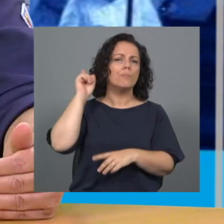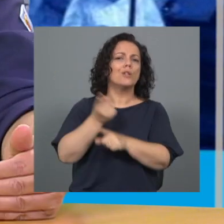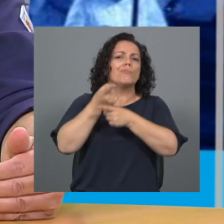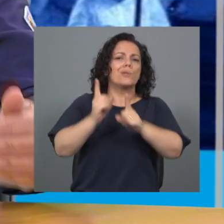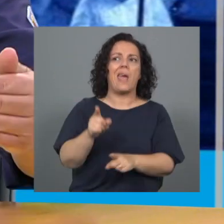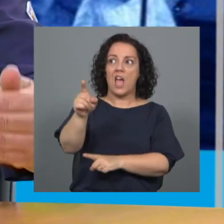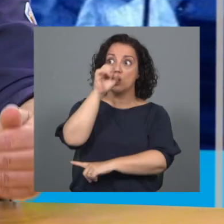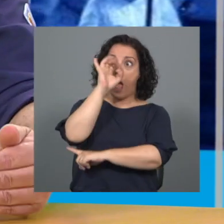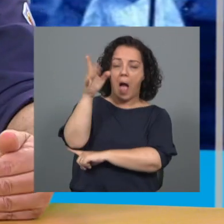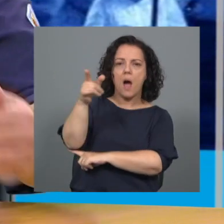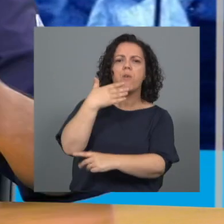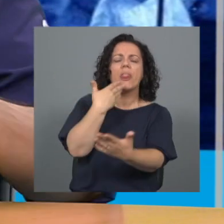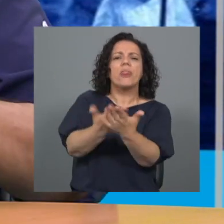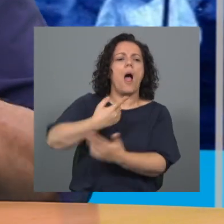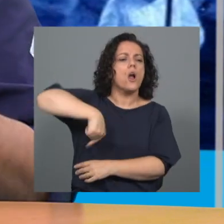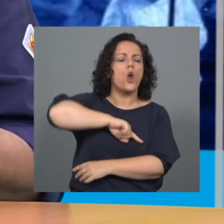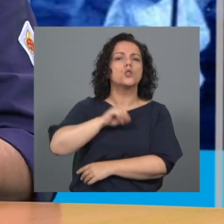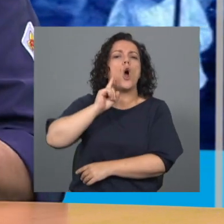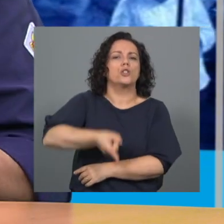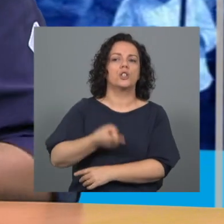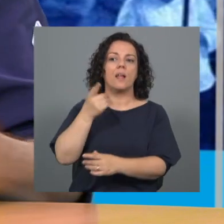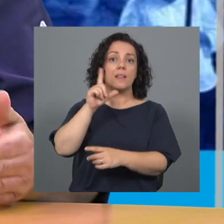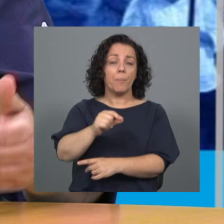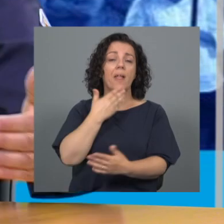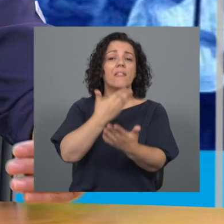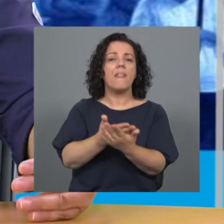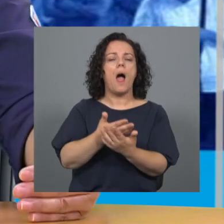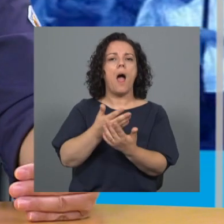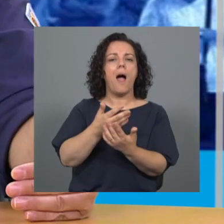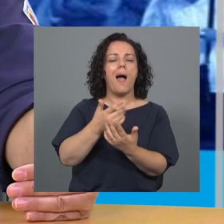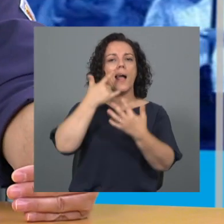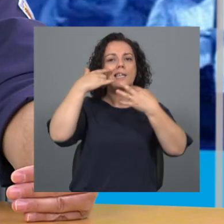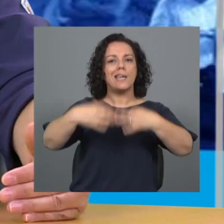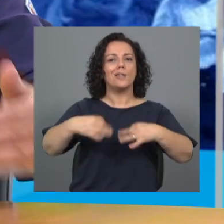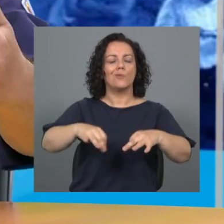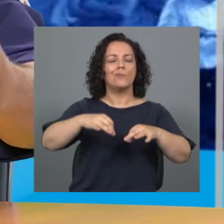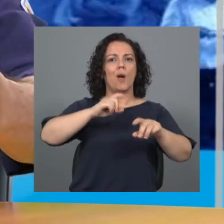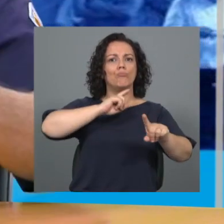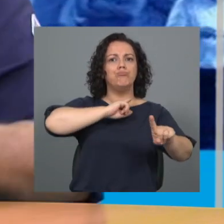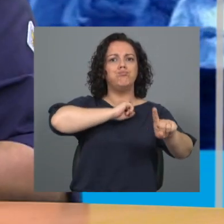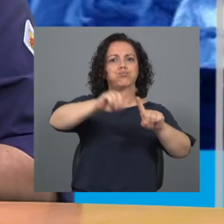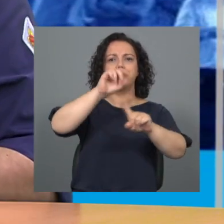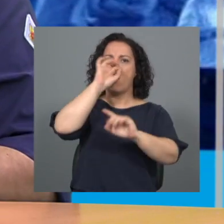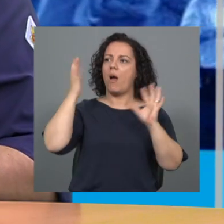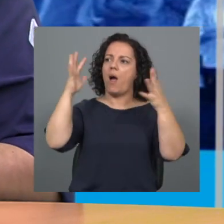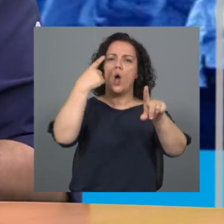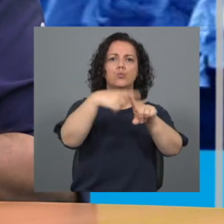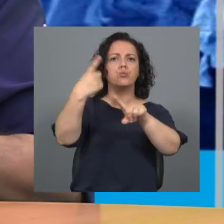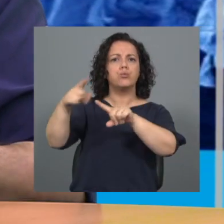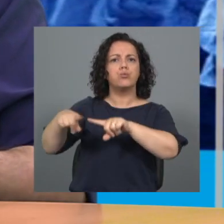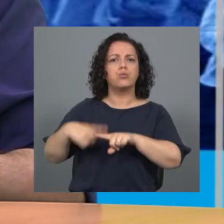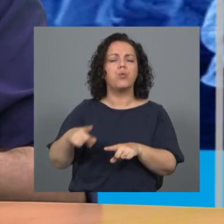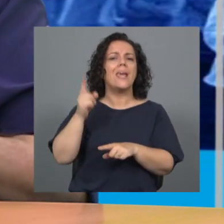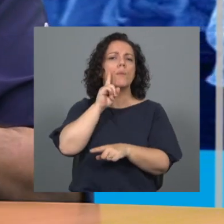ela nos produz, o que é que ela nos traz e qual é a vantagem da diversidade, da biodiversidade, da existência dessa floresta e desse espaço verde. E com